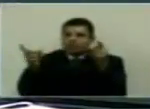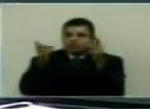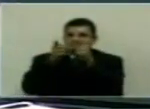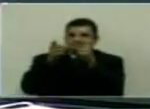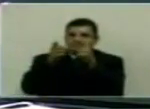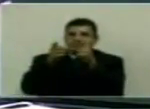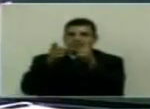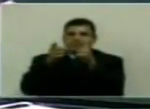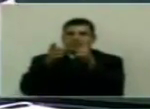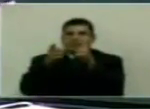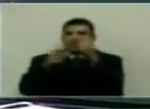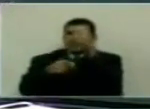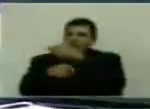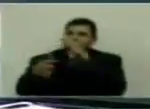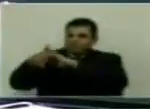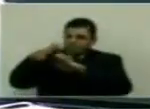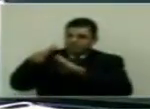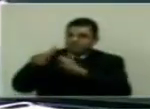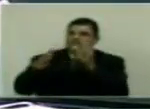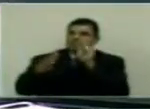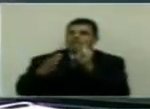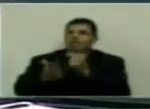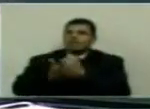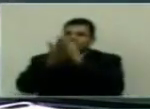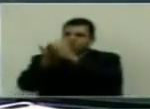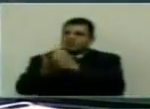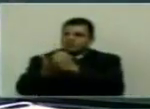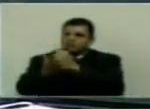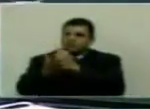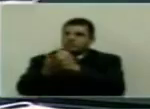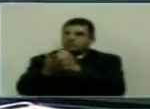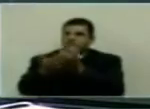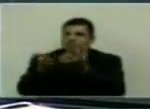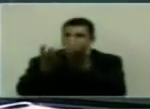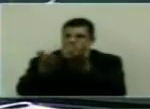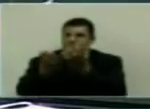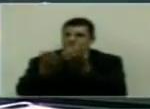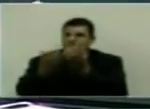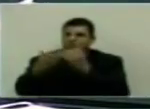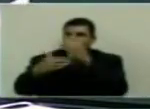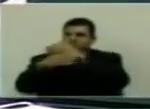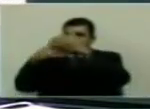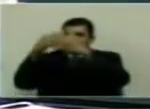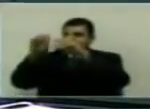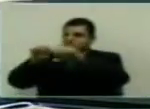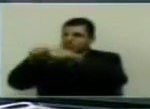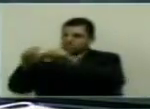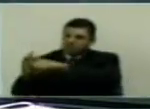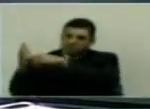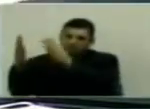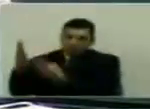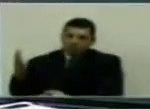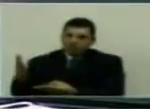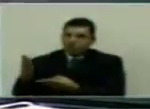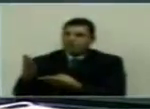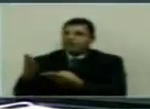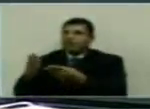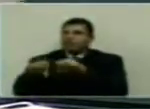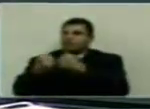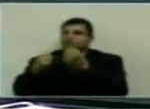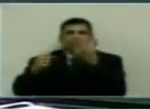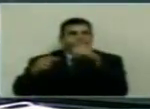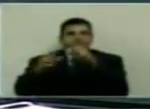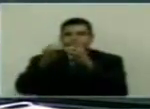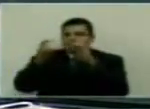reduzido. Essa empresa é a que cuida, deputado Marco Rota, quando queima um transformador, quando uma localidade fica